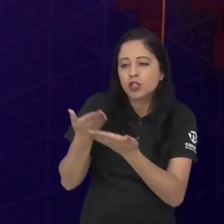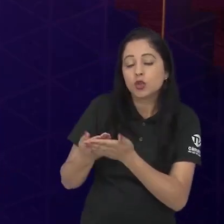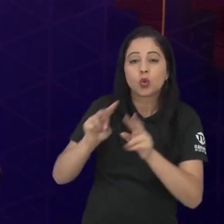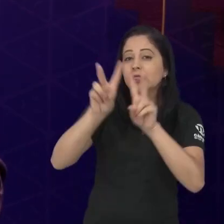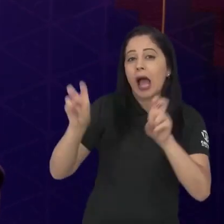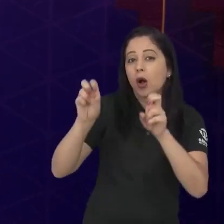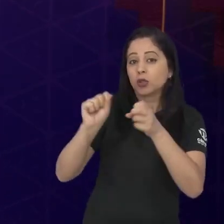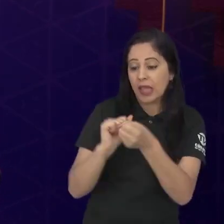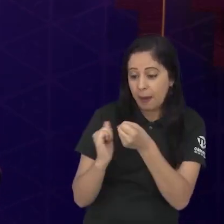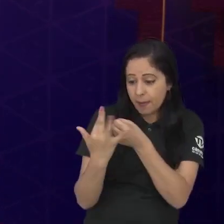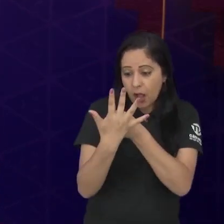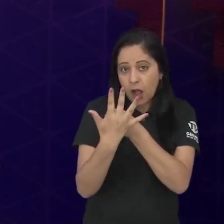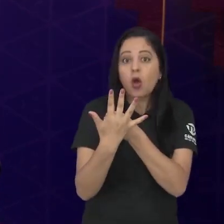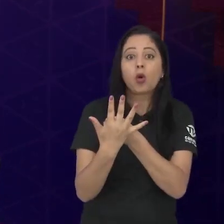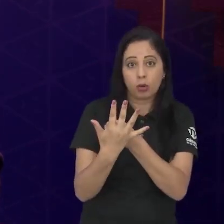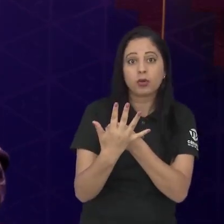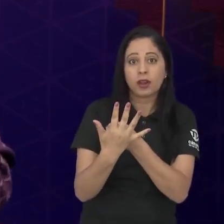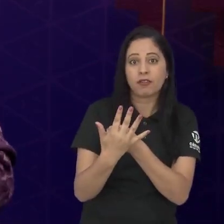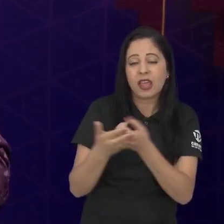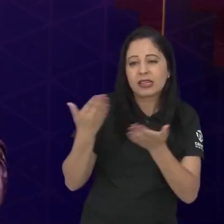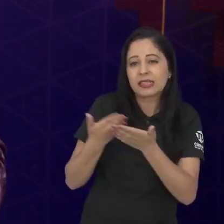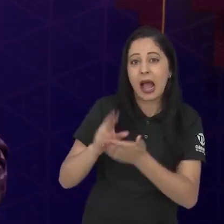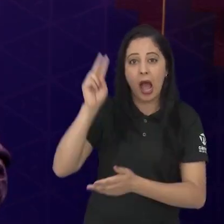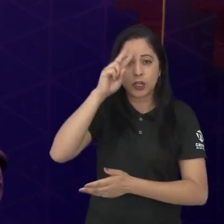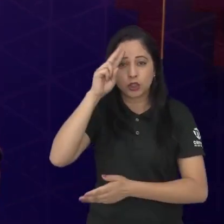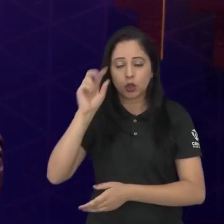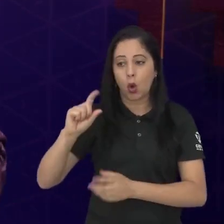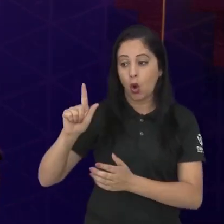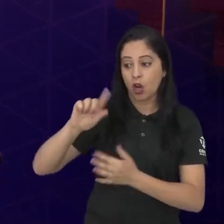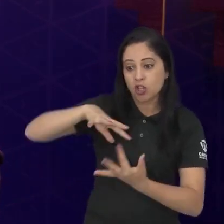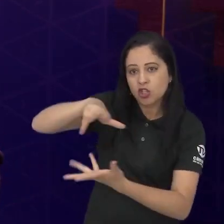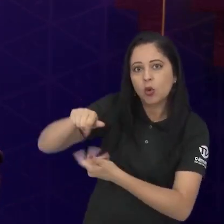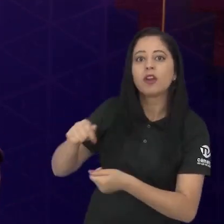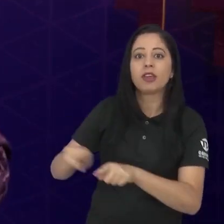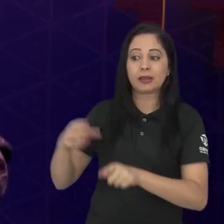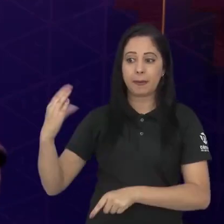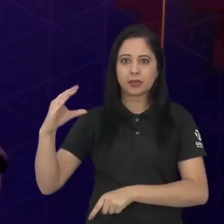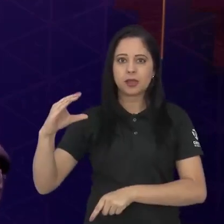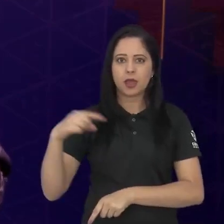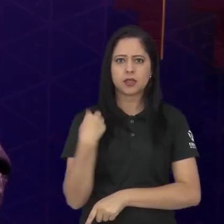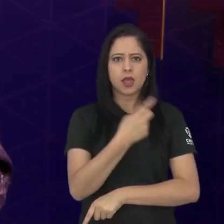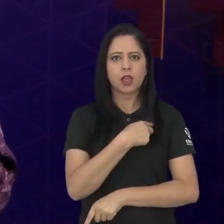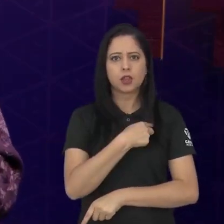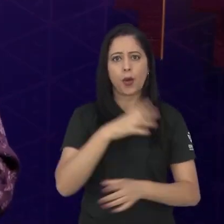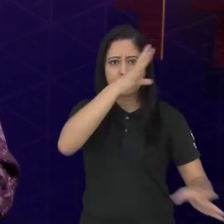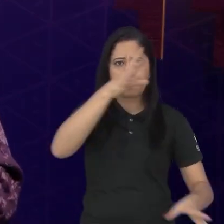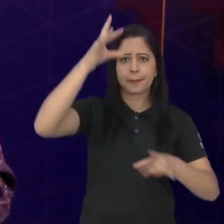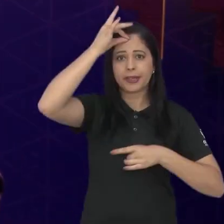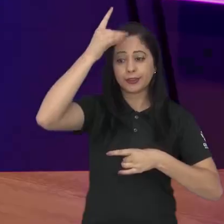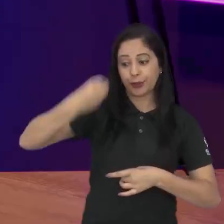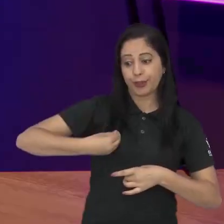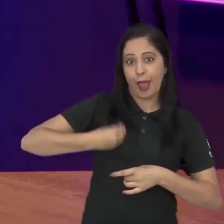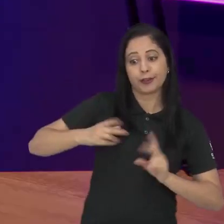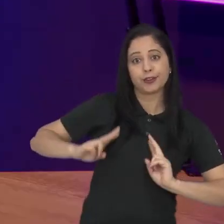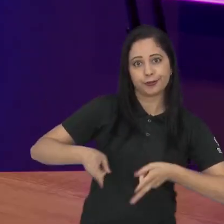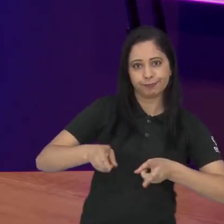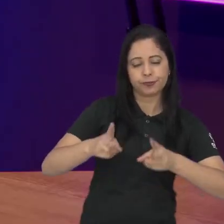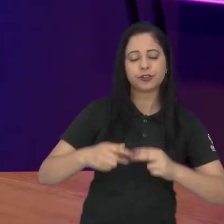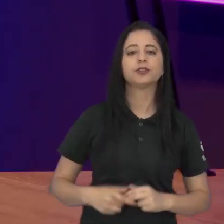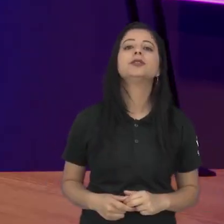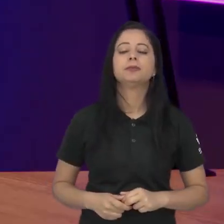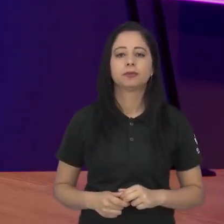vão estudar sobre o coronavírus nas aulas de história, geografia, ciências e a gente vai ser o sobrevivente. Exato.